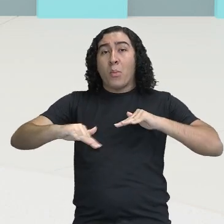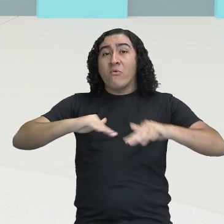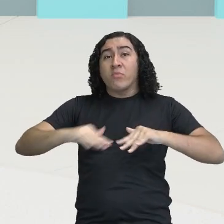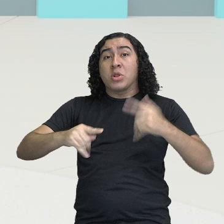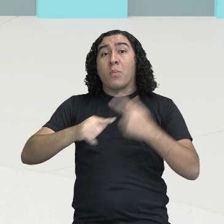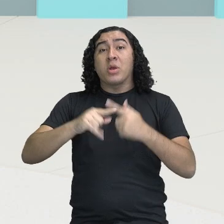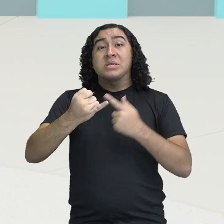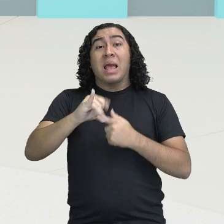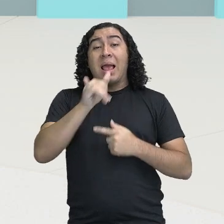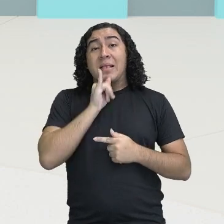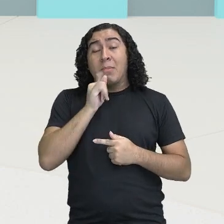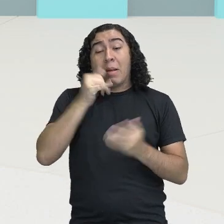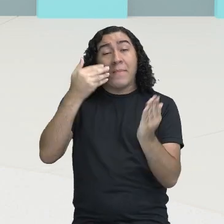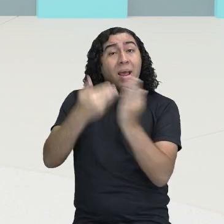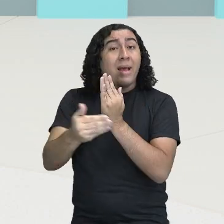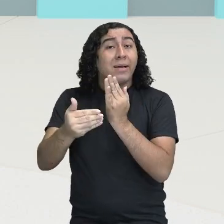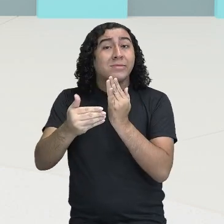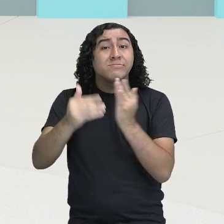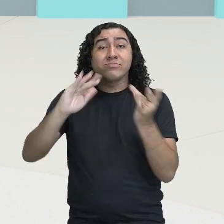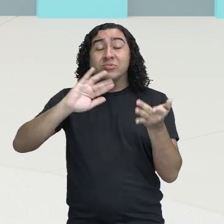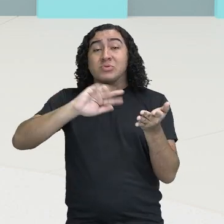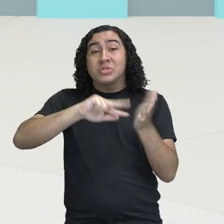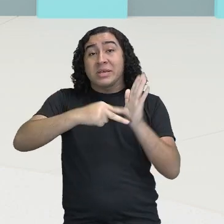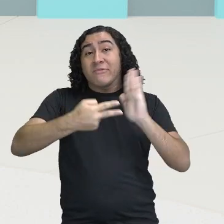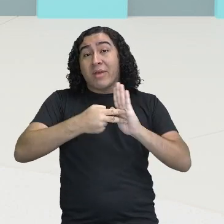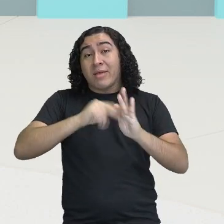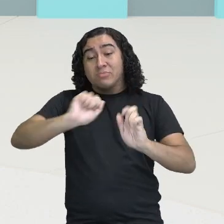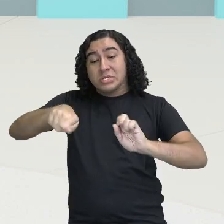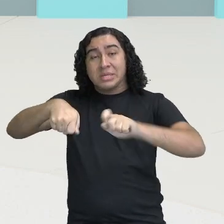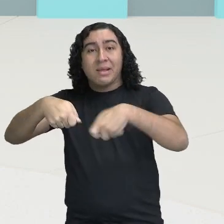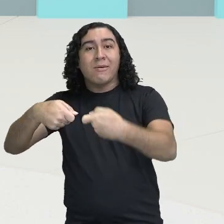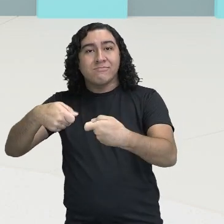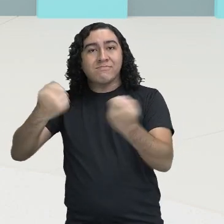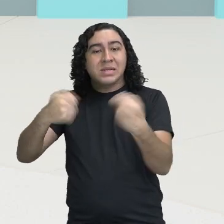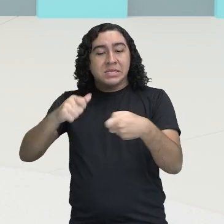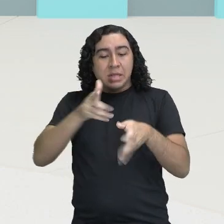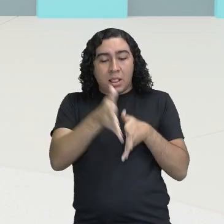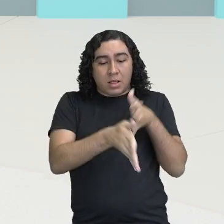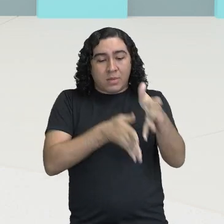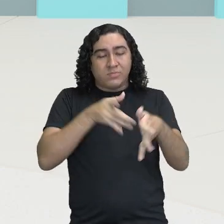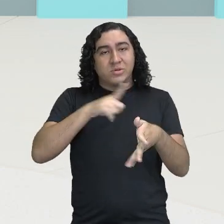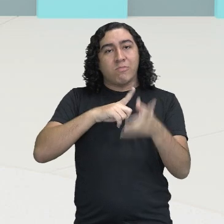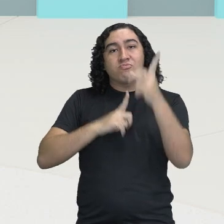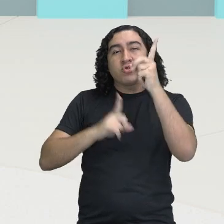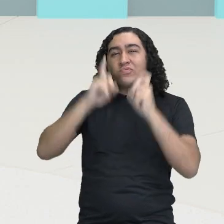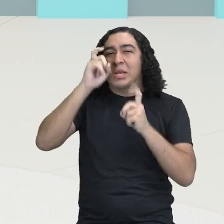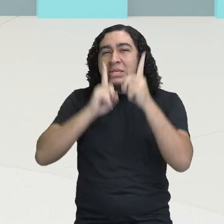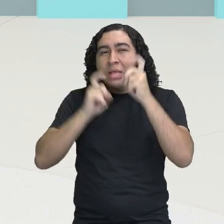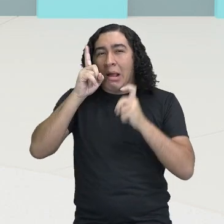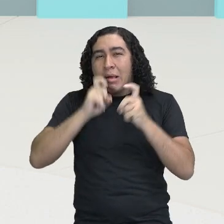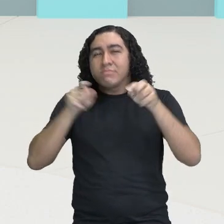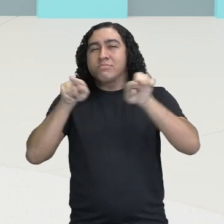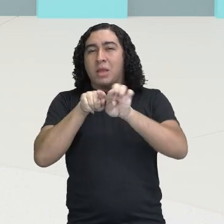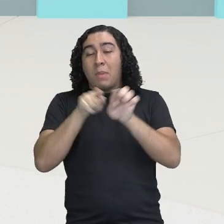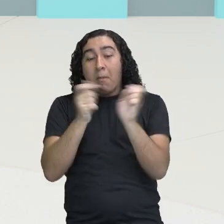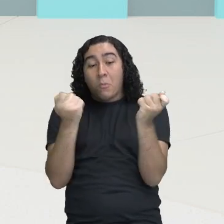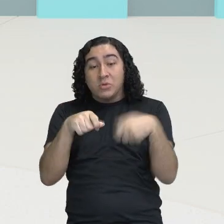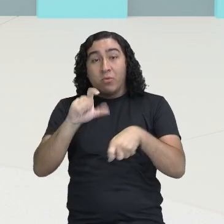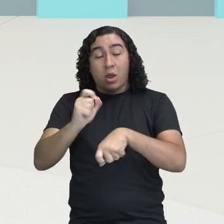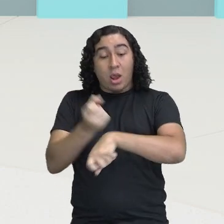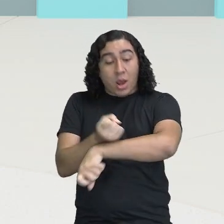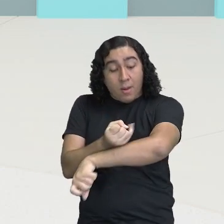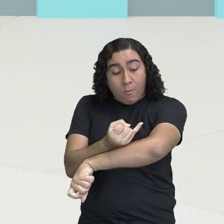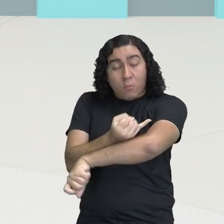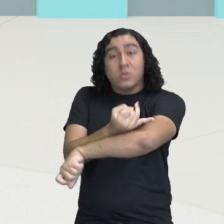quê? Senão perde o sentido do sinal, né? Tem que ter uma expressão facial para poder trazer